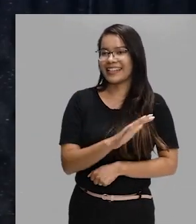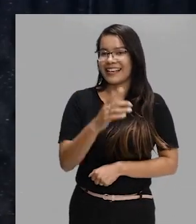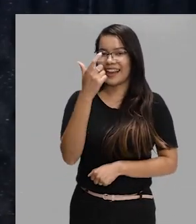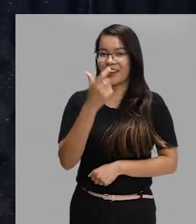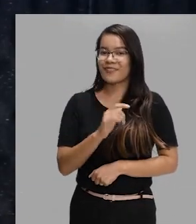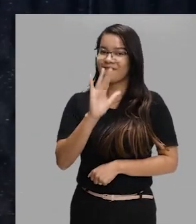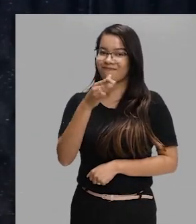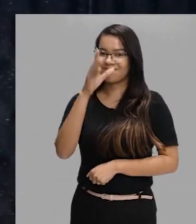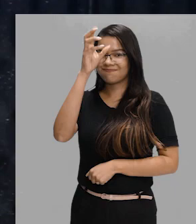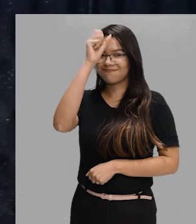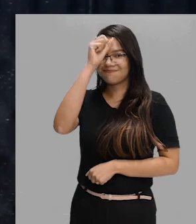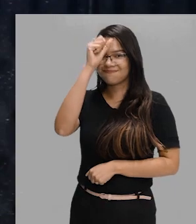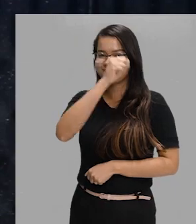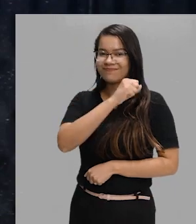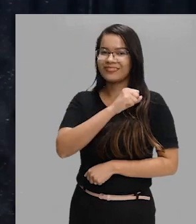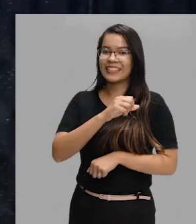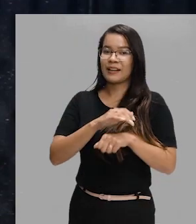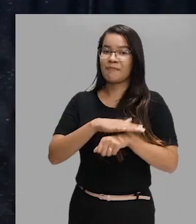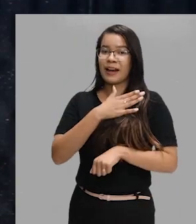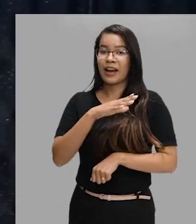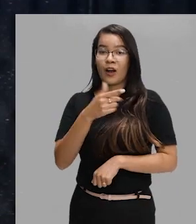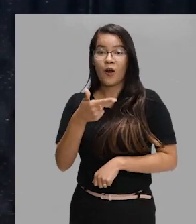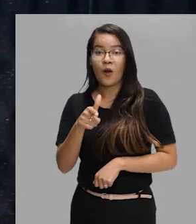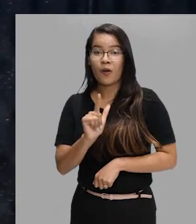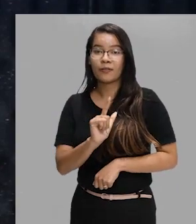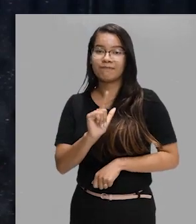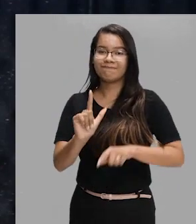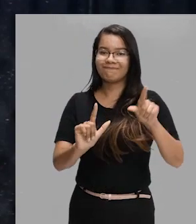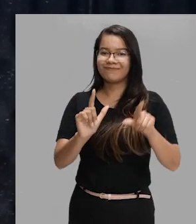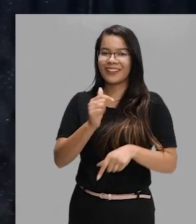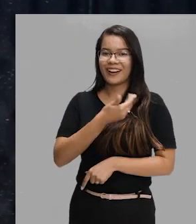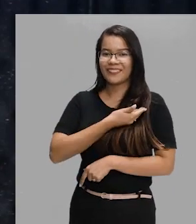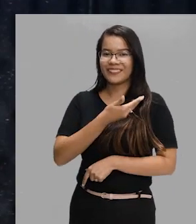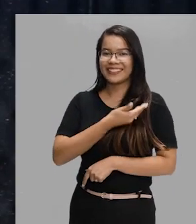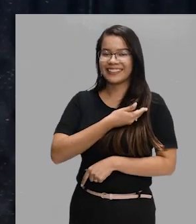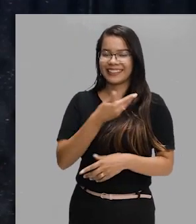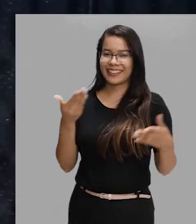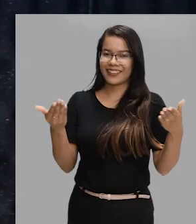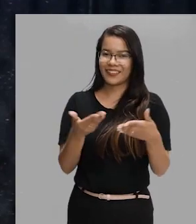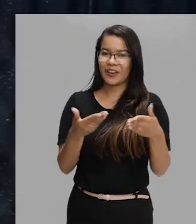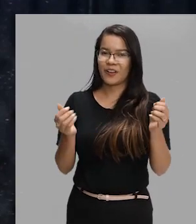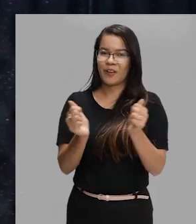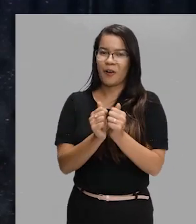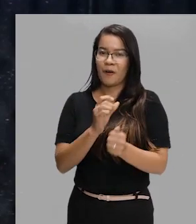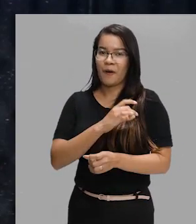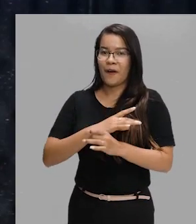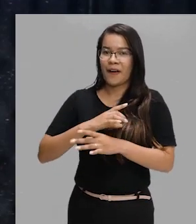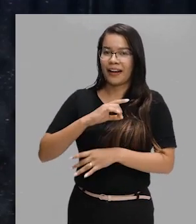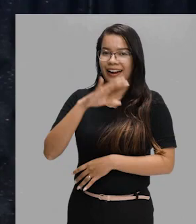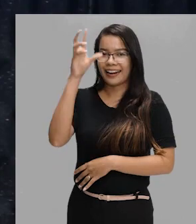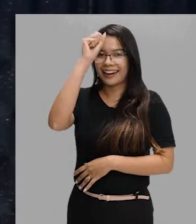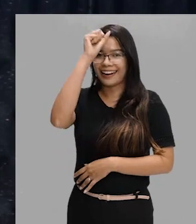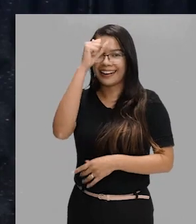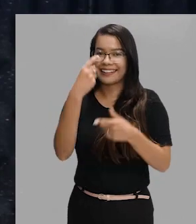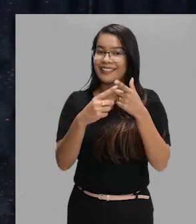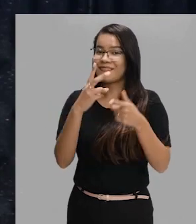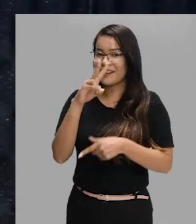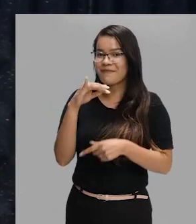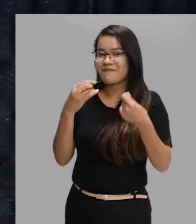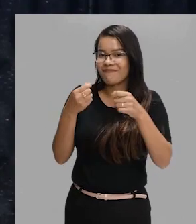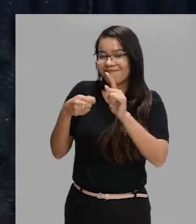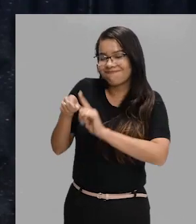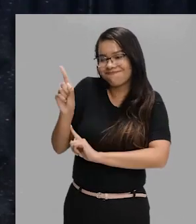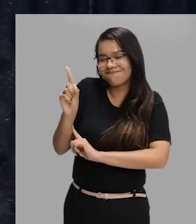ficando craque agora, né? Tem outra colega aí já com medo da gente aprender aqui, porque a gente corta os gastos, aí ela vai ter que sair, porque